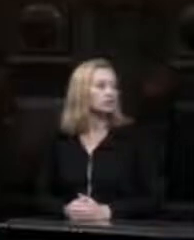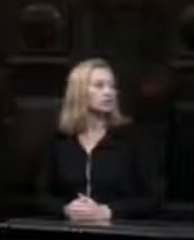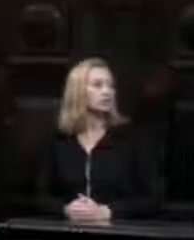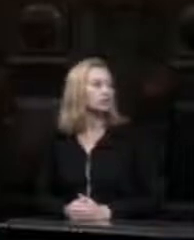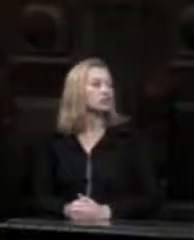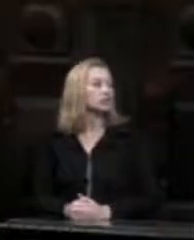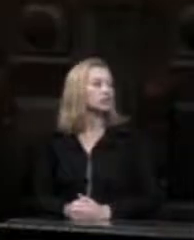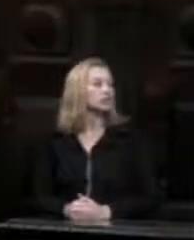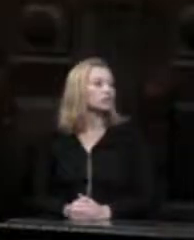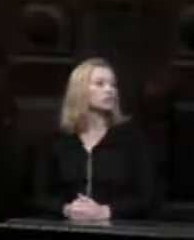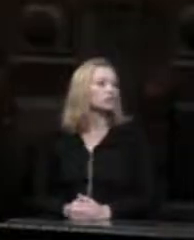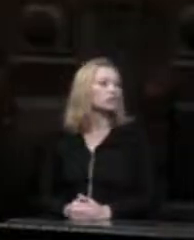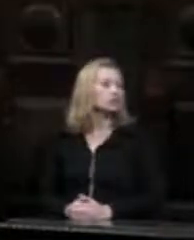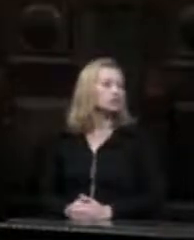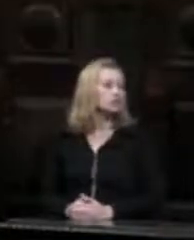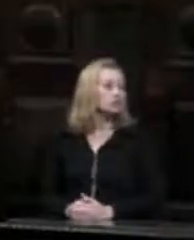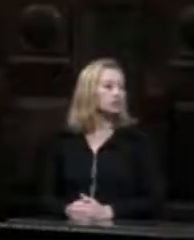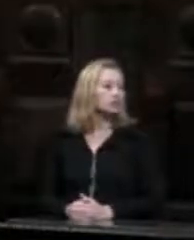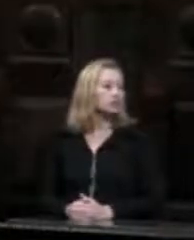carência.